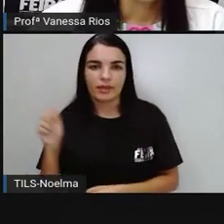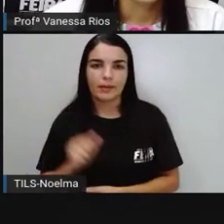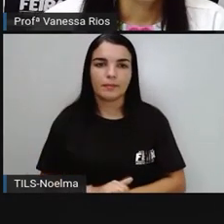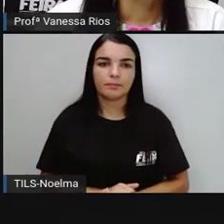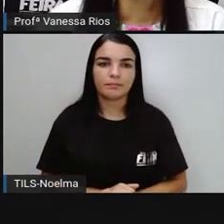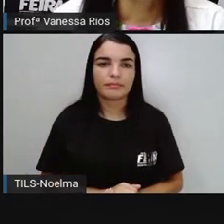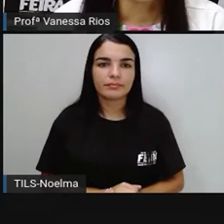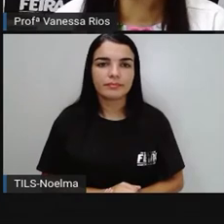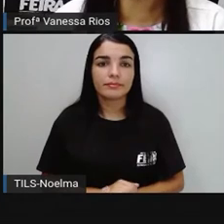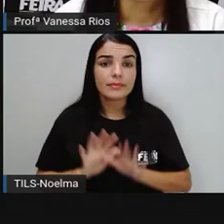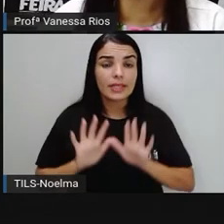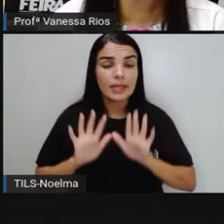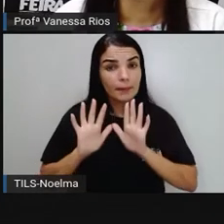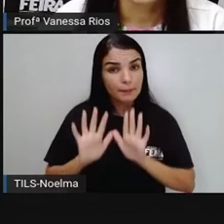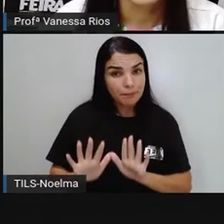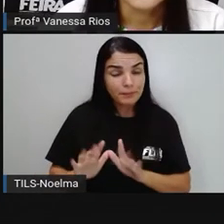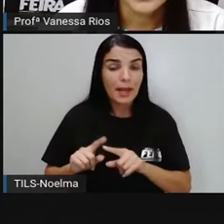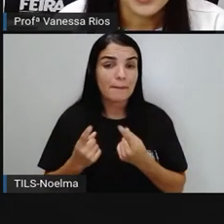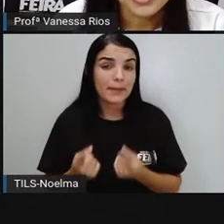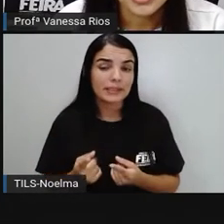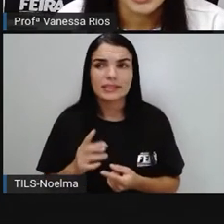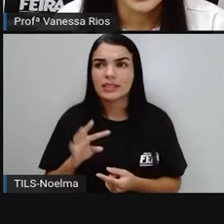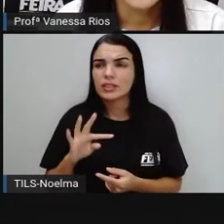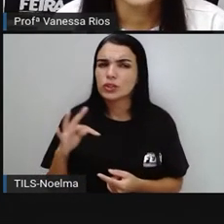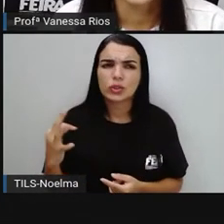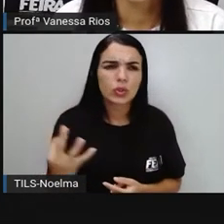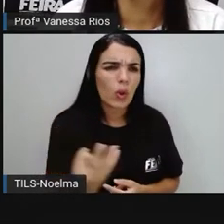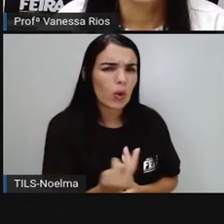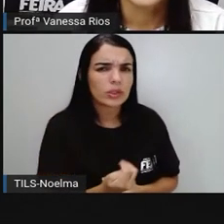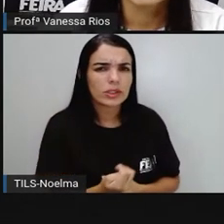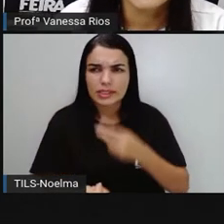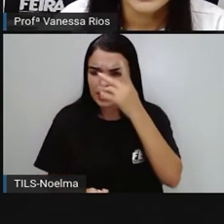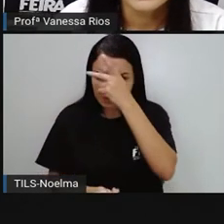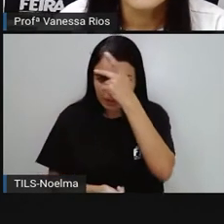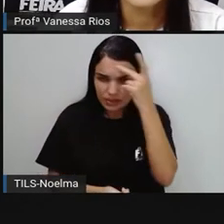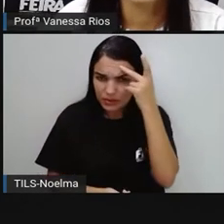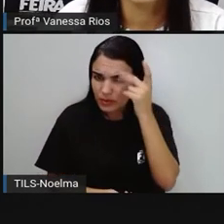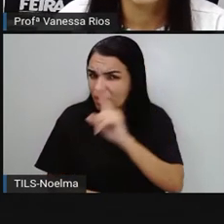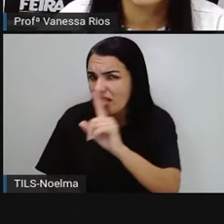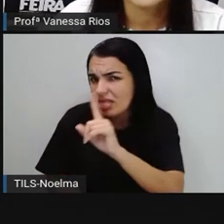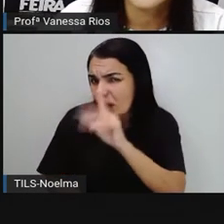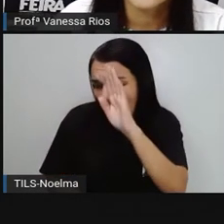Só que aí nem todas as pessoas, né, acreditavam aí